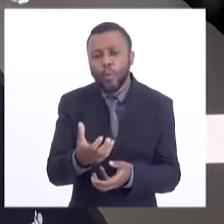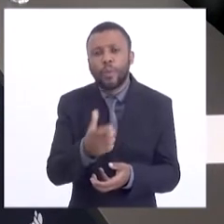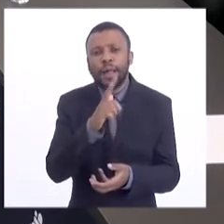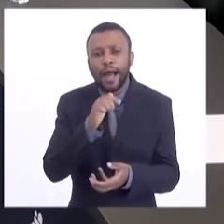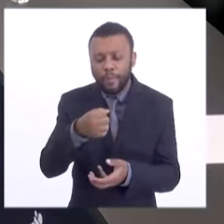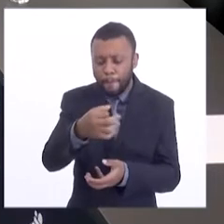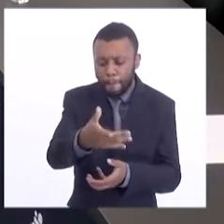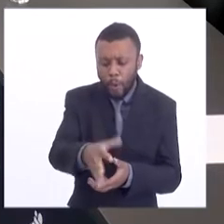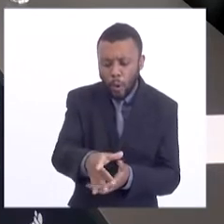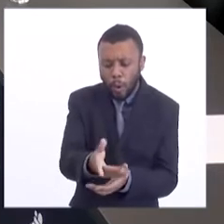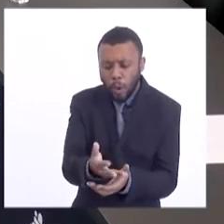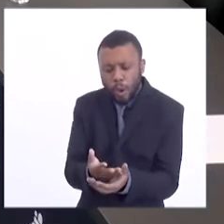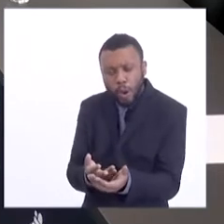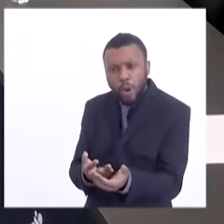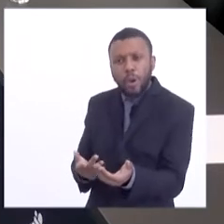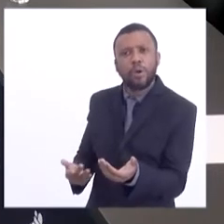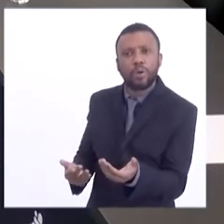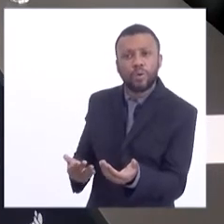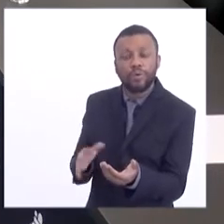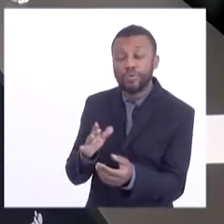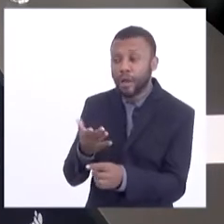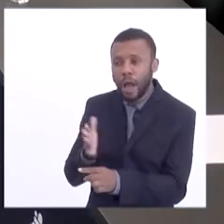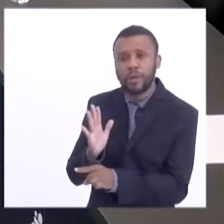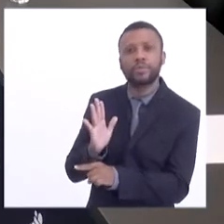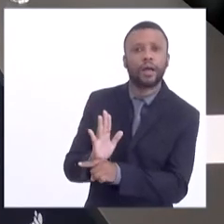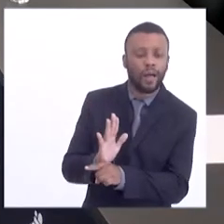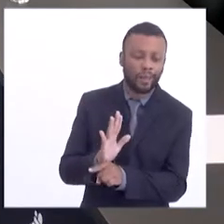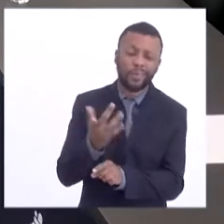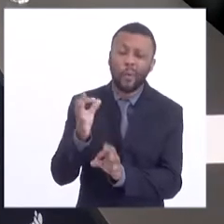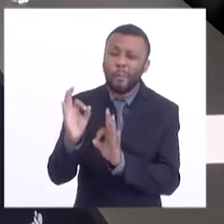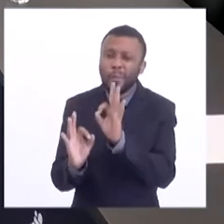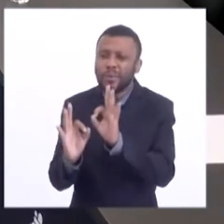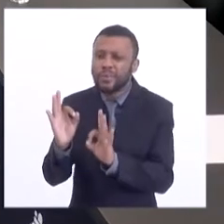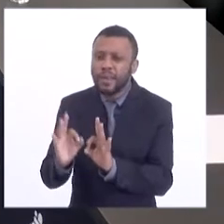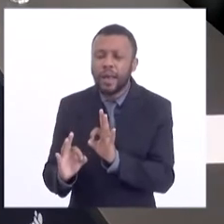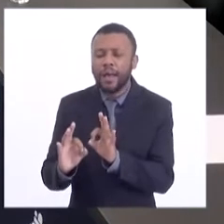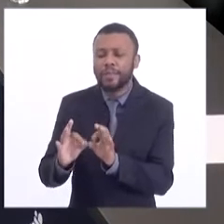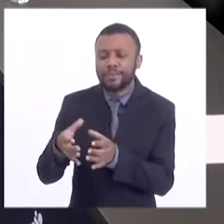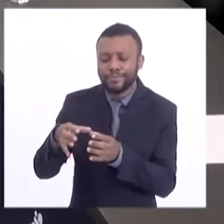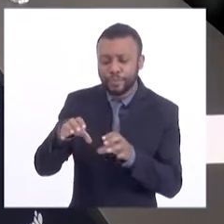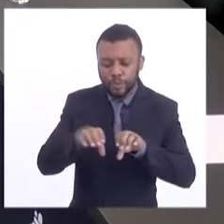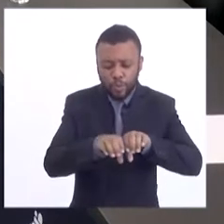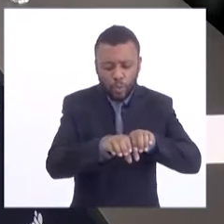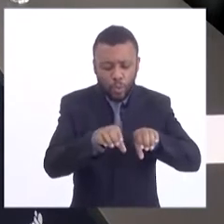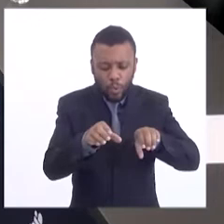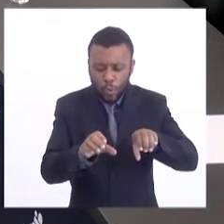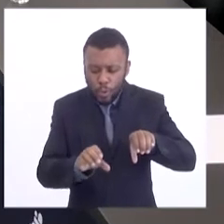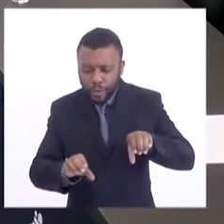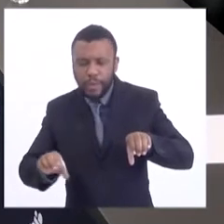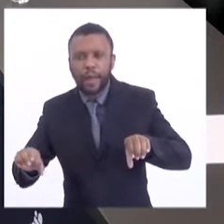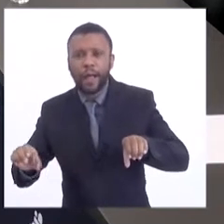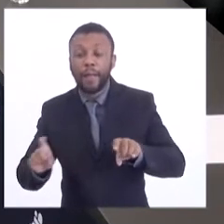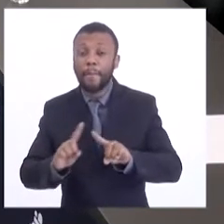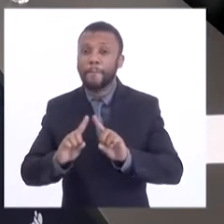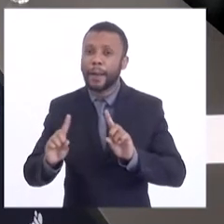inteira né são um projeto de hidráulica de né mas ele poderia se estruturante para resolver